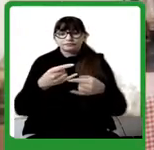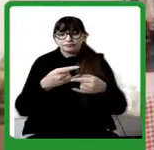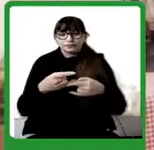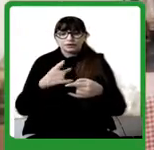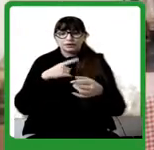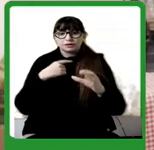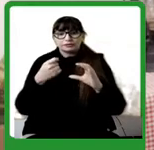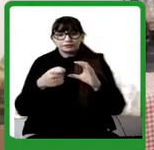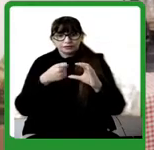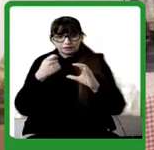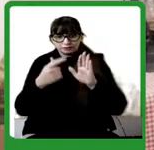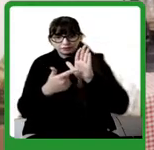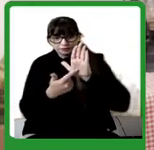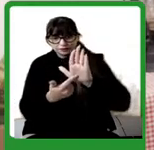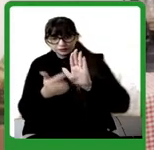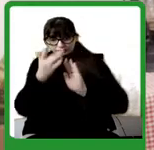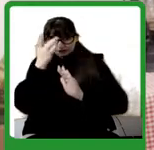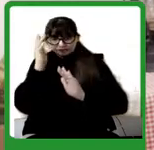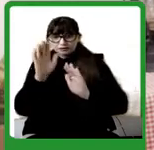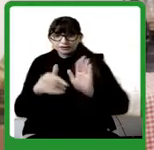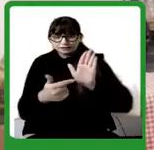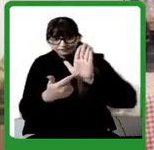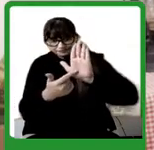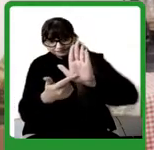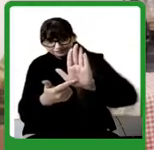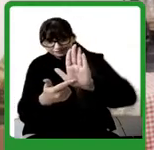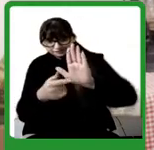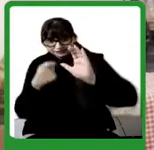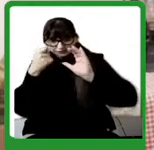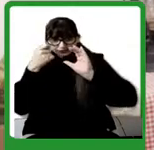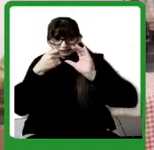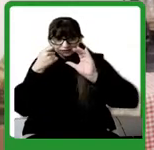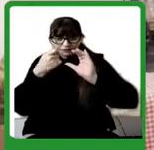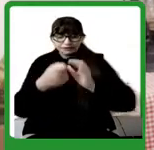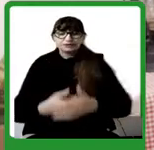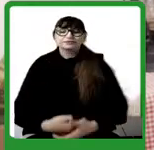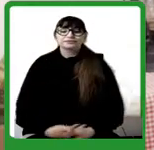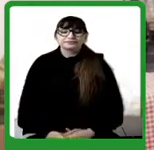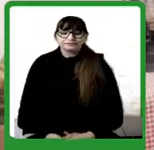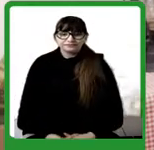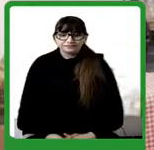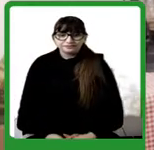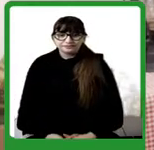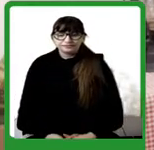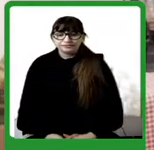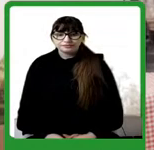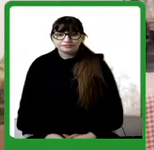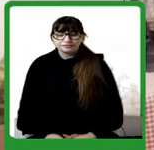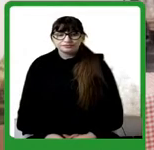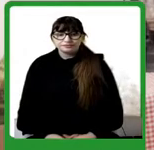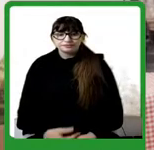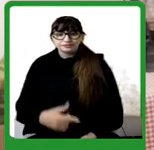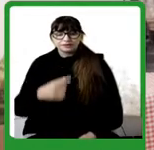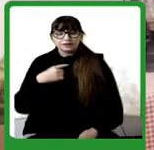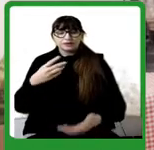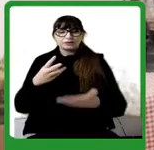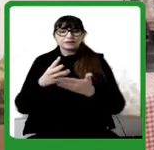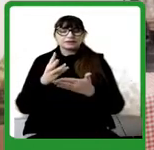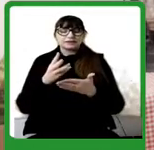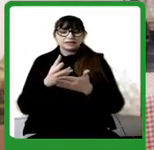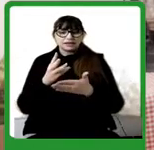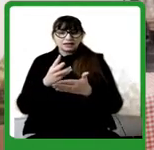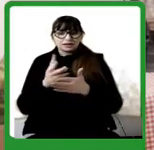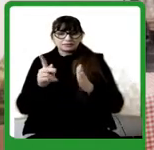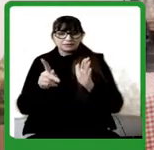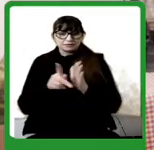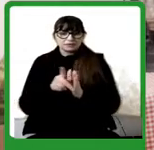né? Isso aí. Então vamos rodar esse vídeo aí do Sicredi. Deixa eu falar um negócio. Eu recebi um WhatsApp aqui e Dona Maria tá